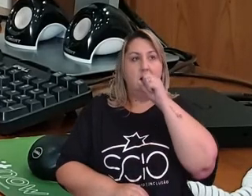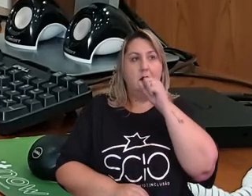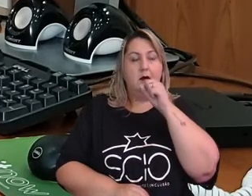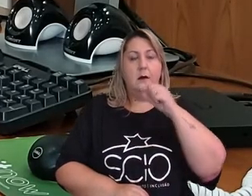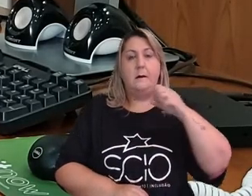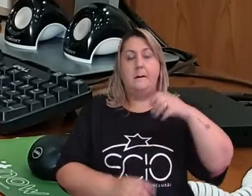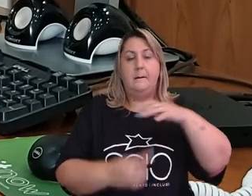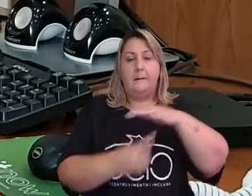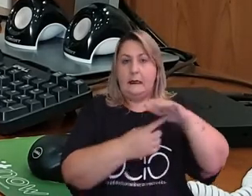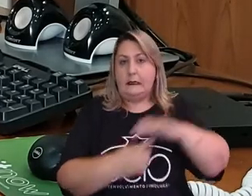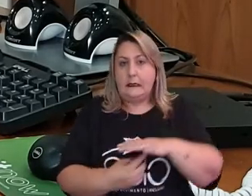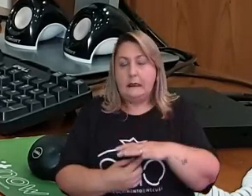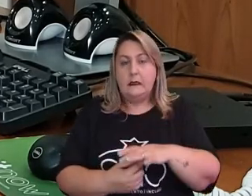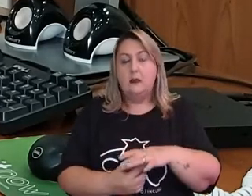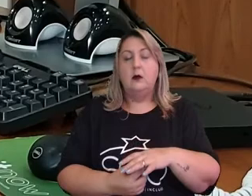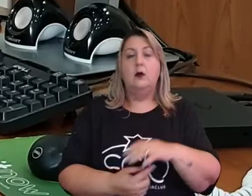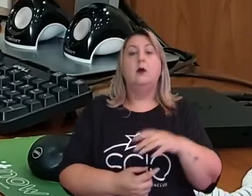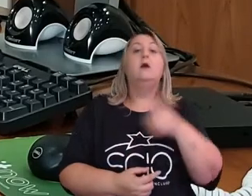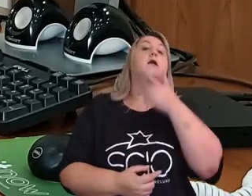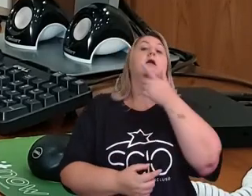foi basicamente a campeã